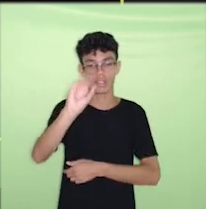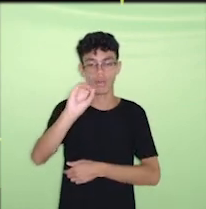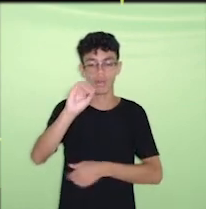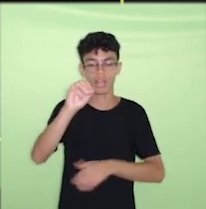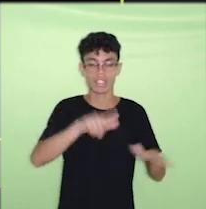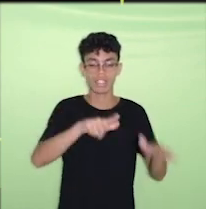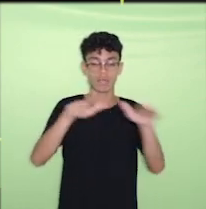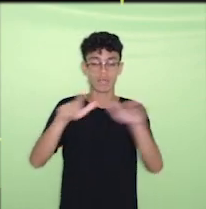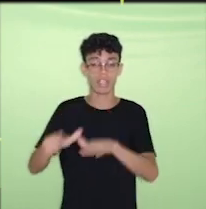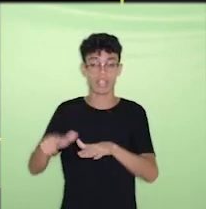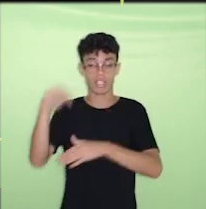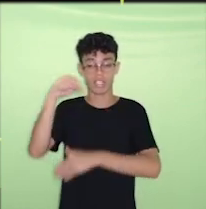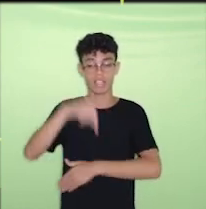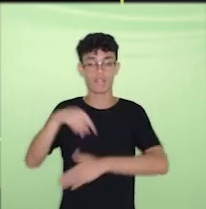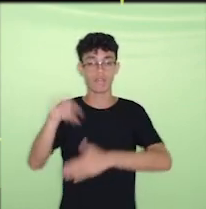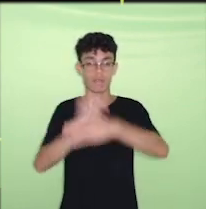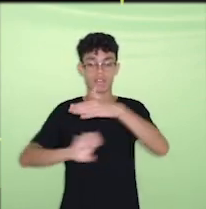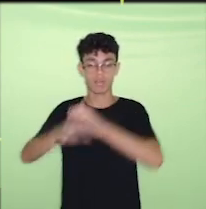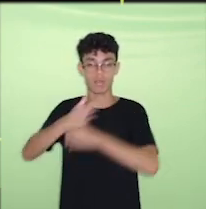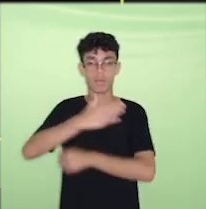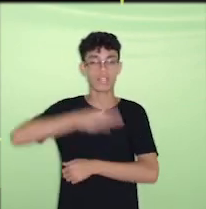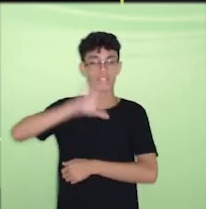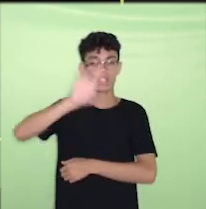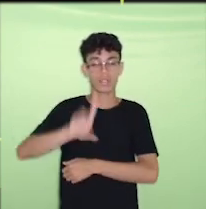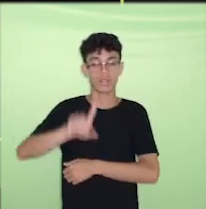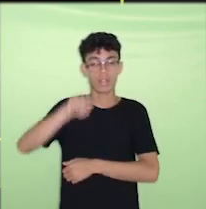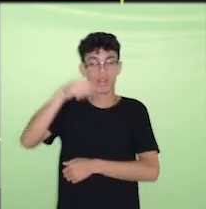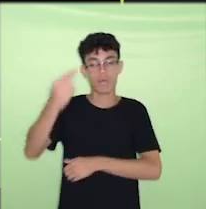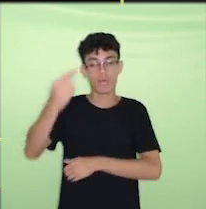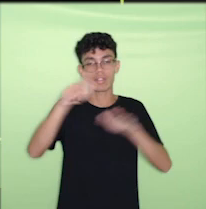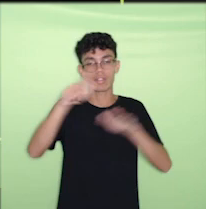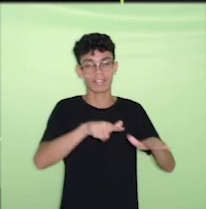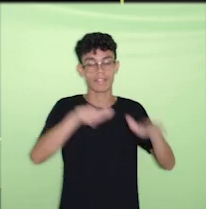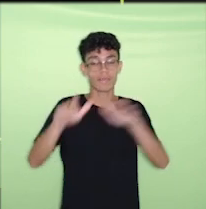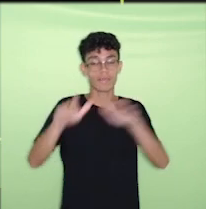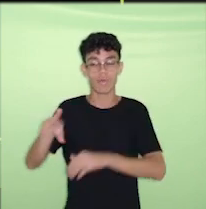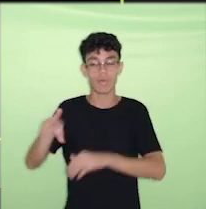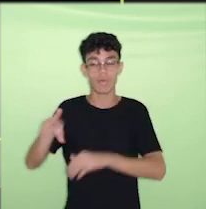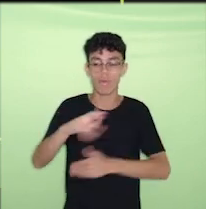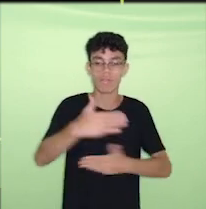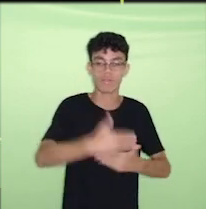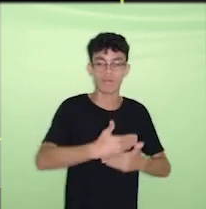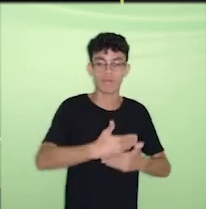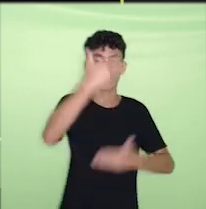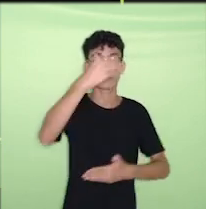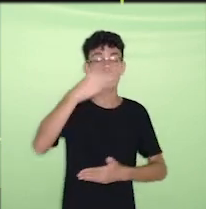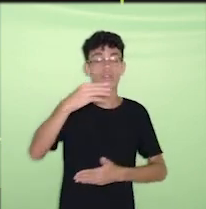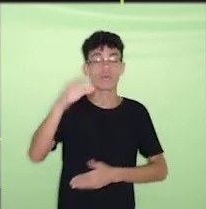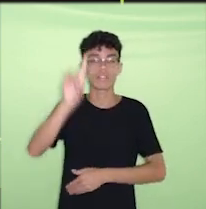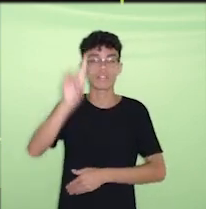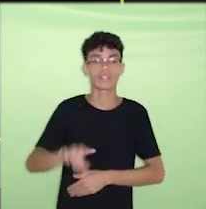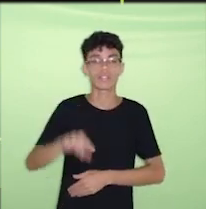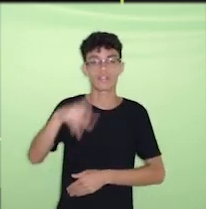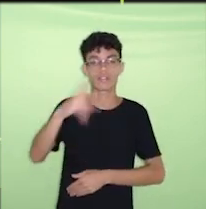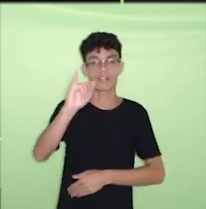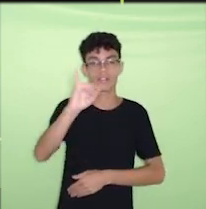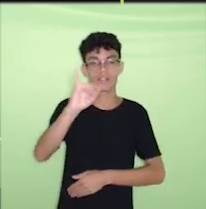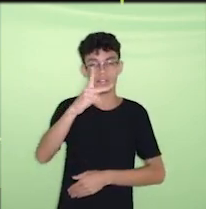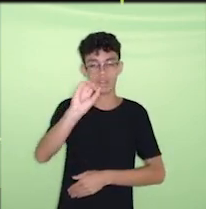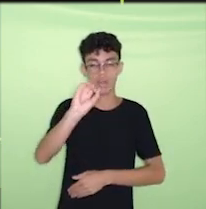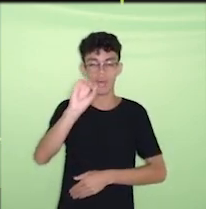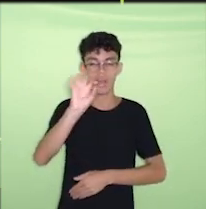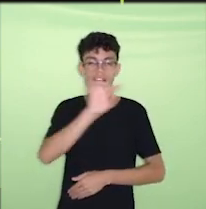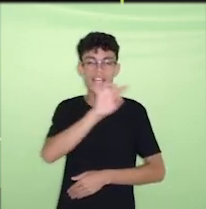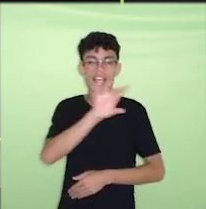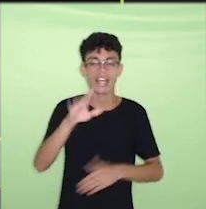semana foi a empresa com a minha direção e na semana que vem O Rato no Muro com a direção do Kiko. E aí, a cada